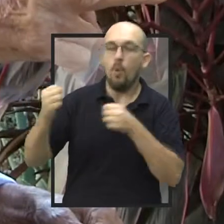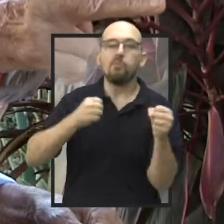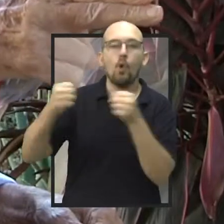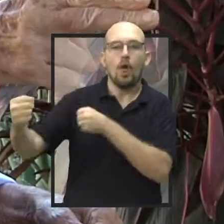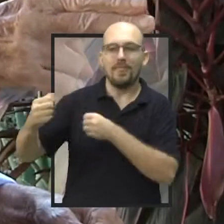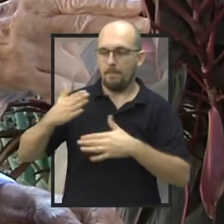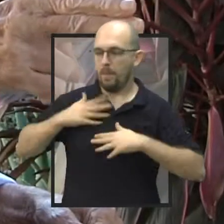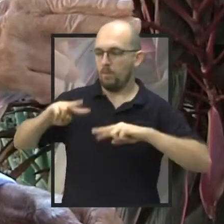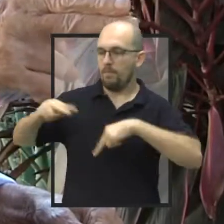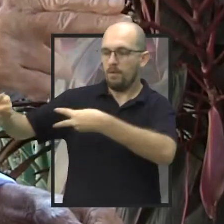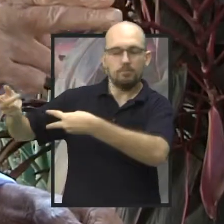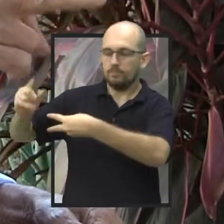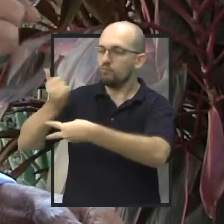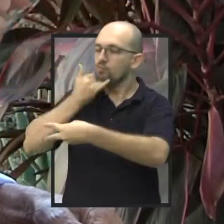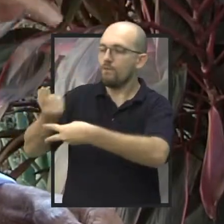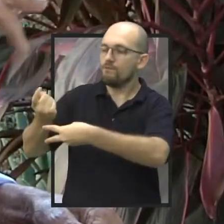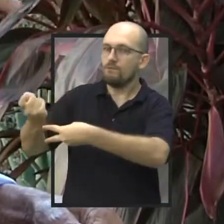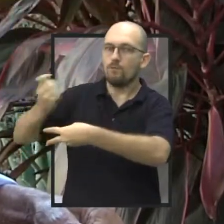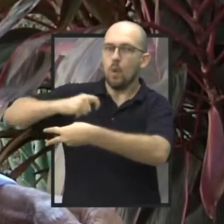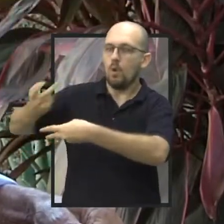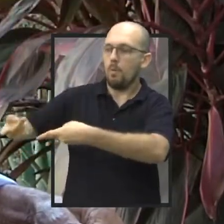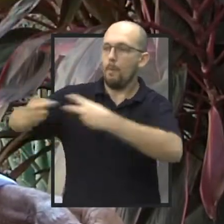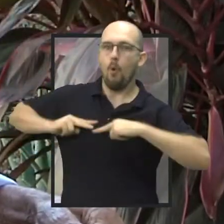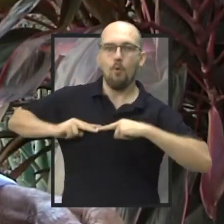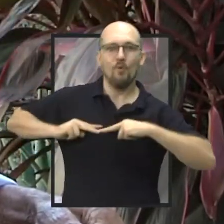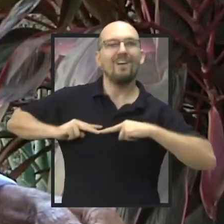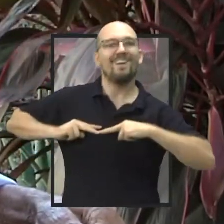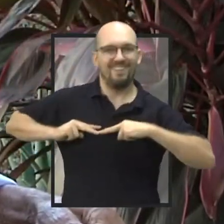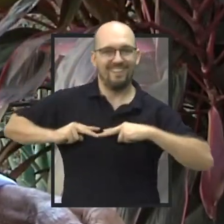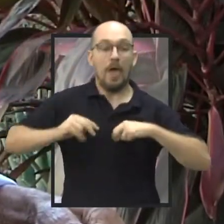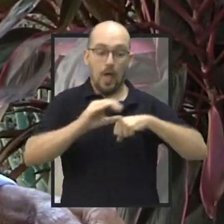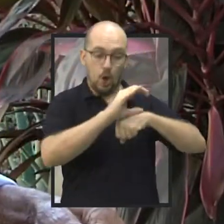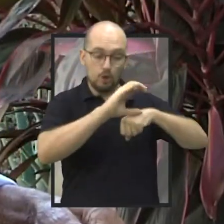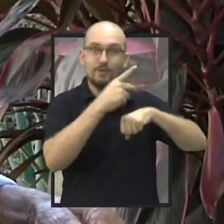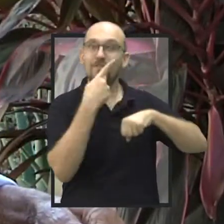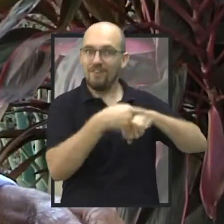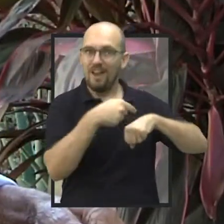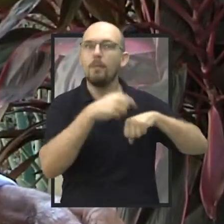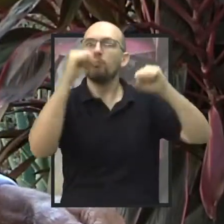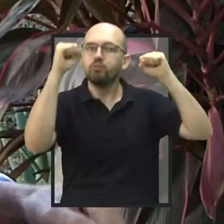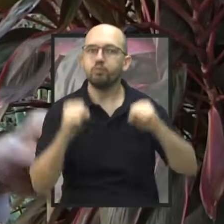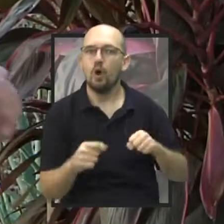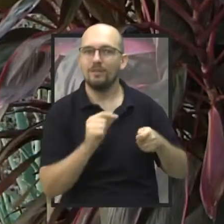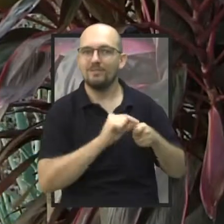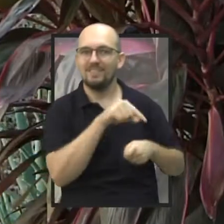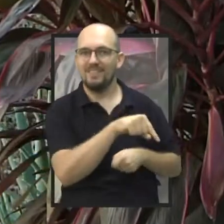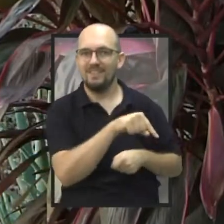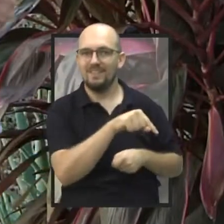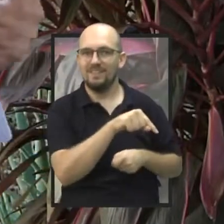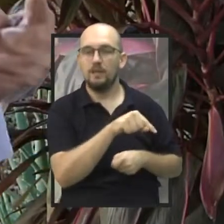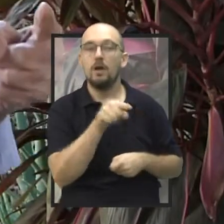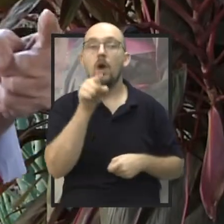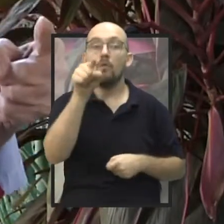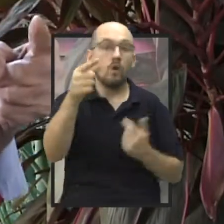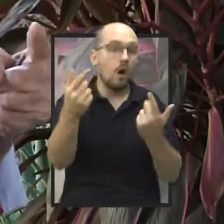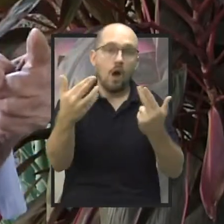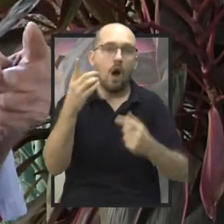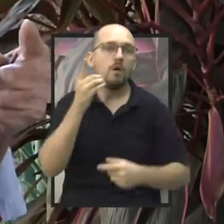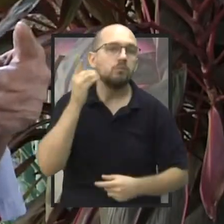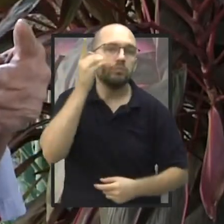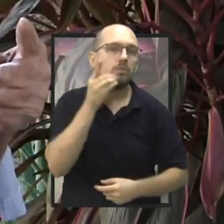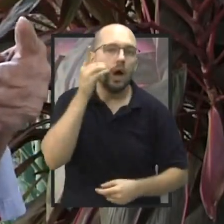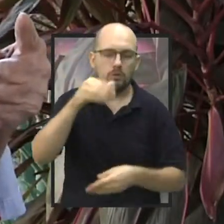Eu retiro. Isso é que a Constituição hoje nos faculta. Você elege o